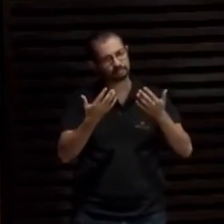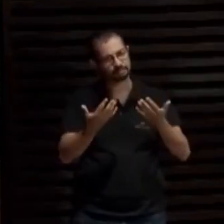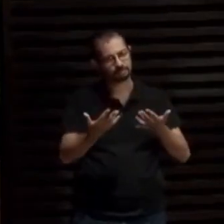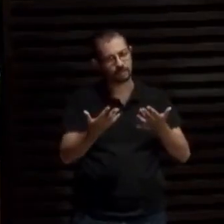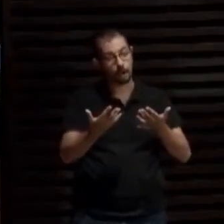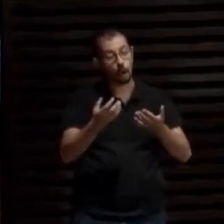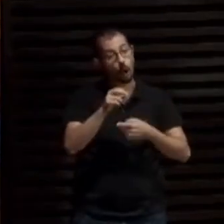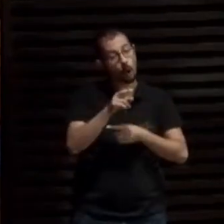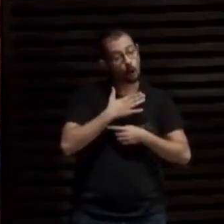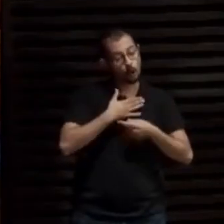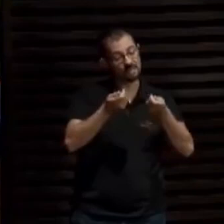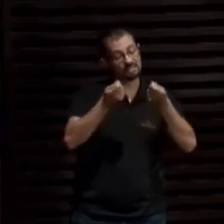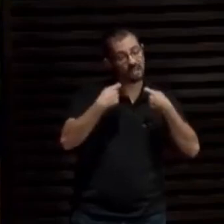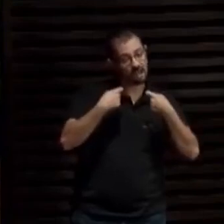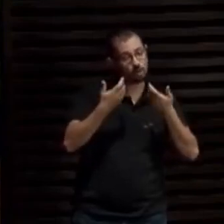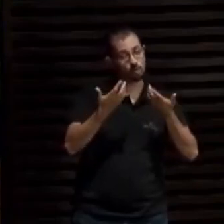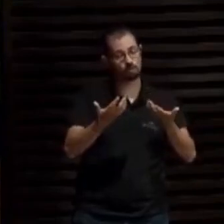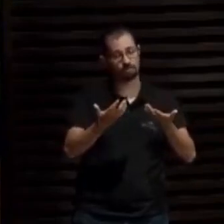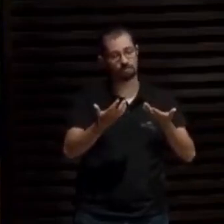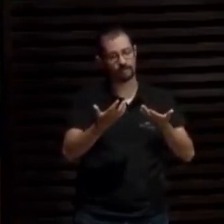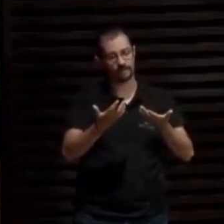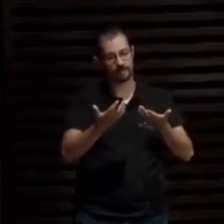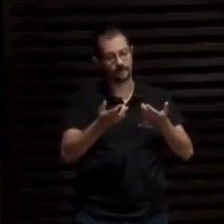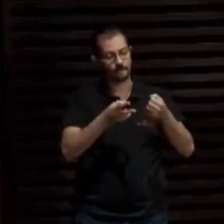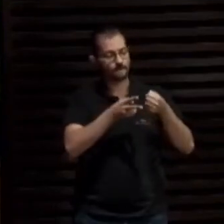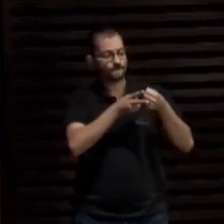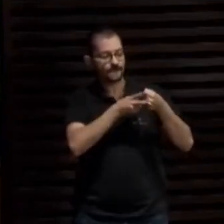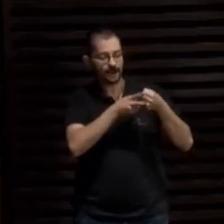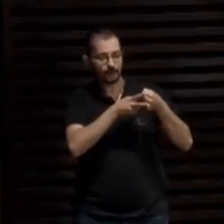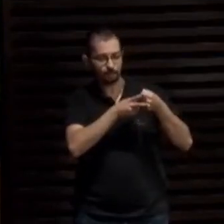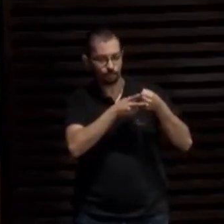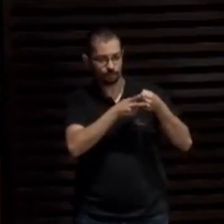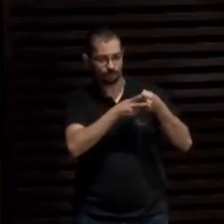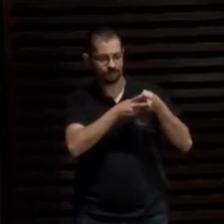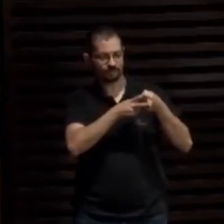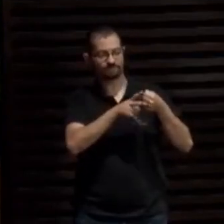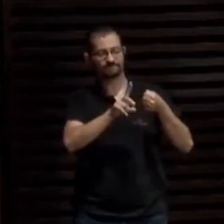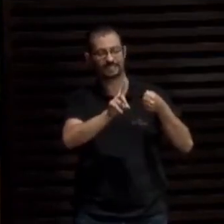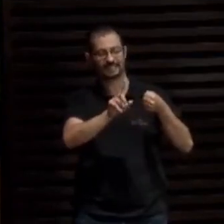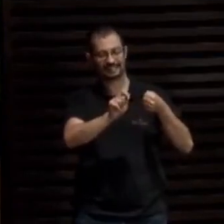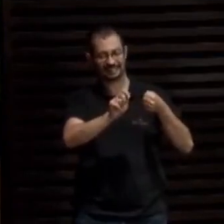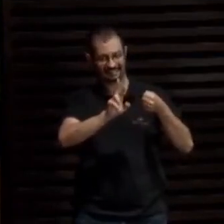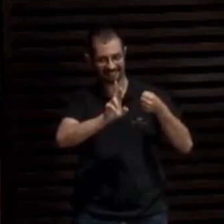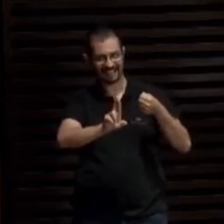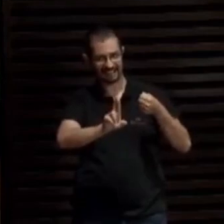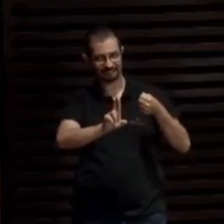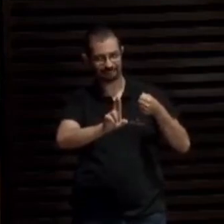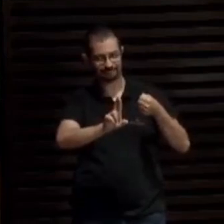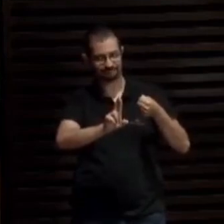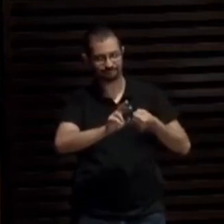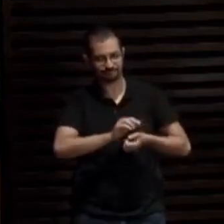me deste, me transmitiste, mas é o verbo dudemi, que é o verbo